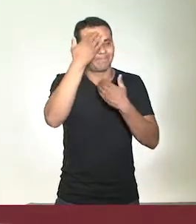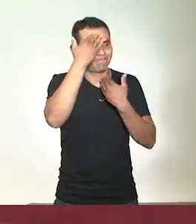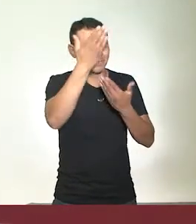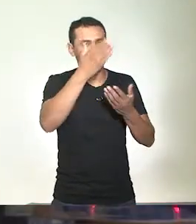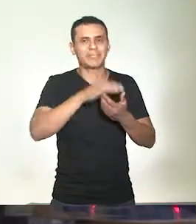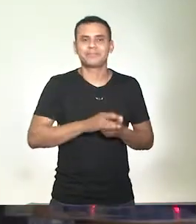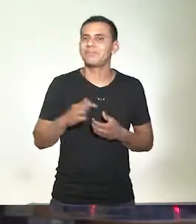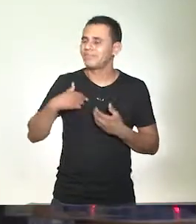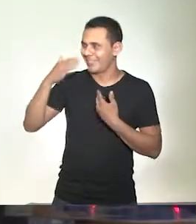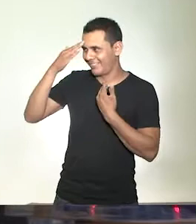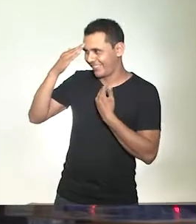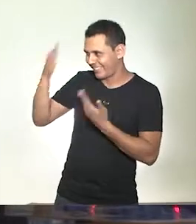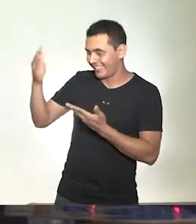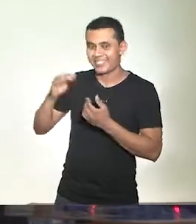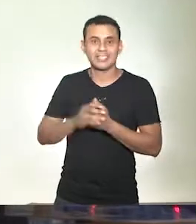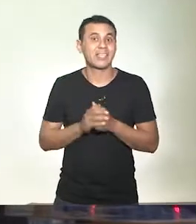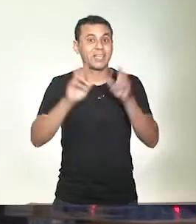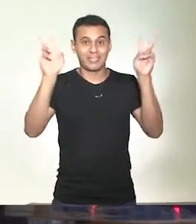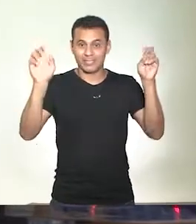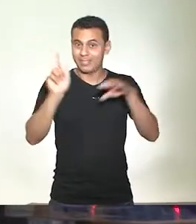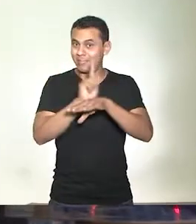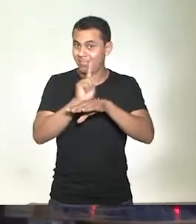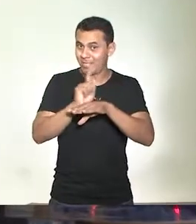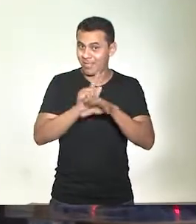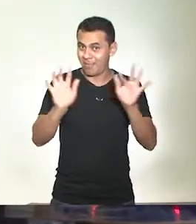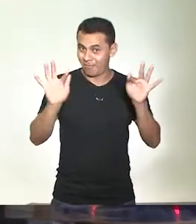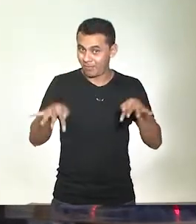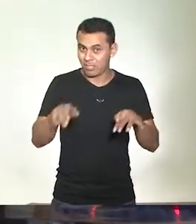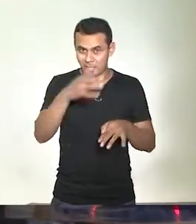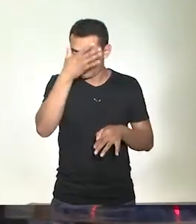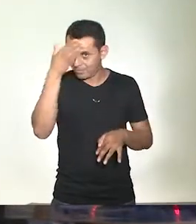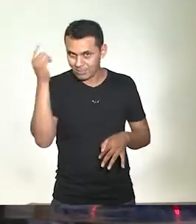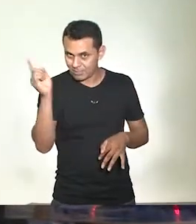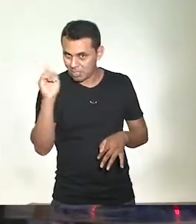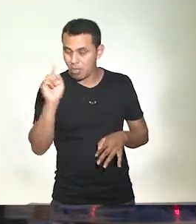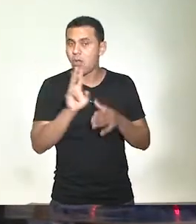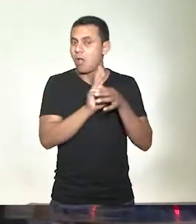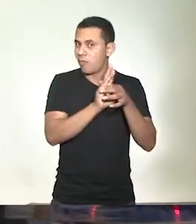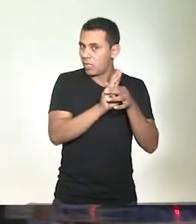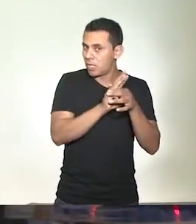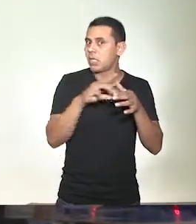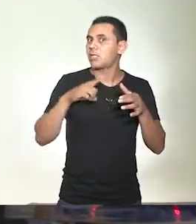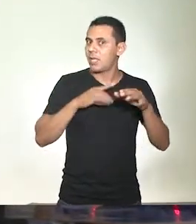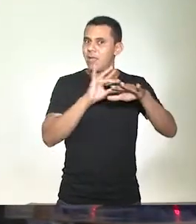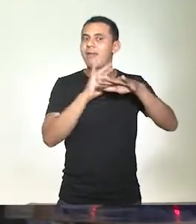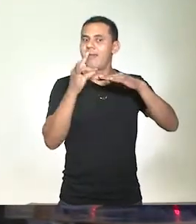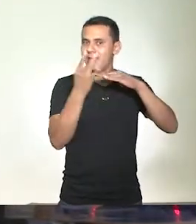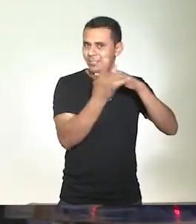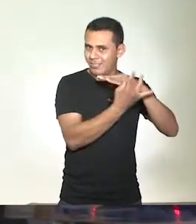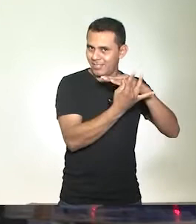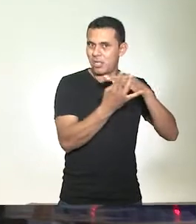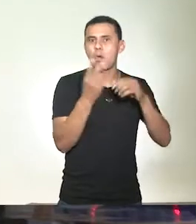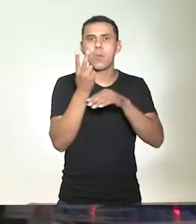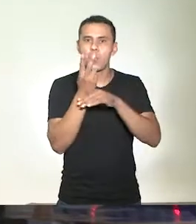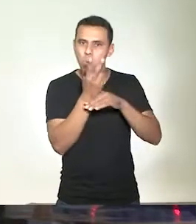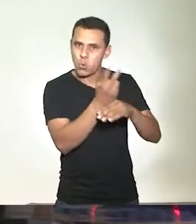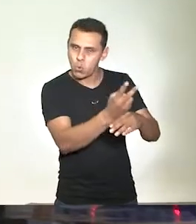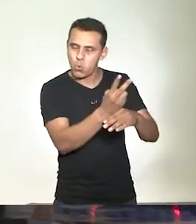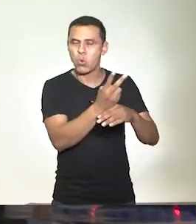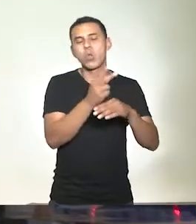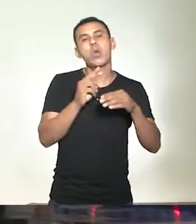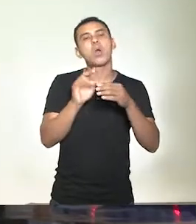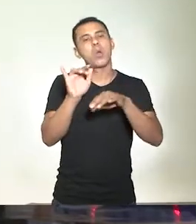obrigado agradeço também faça uma gestão está finalizando mas não é fecha a UFRR está nas redes sociais